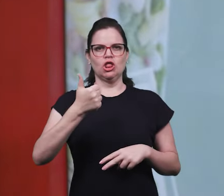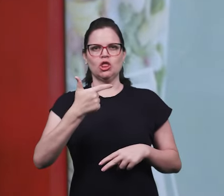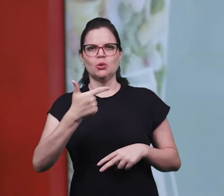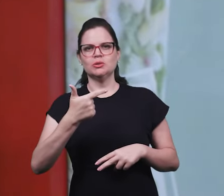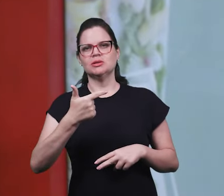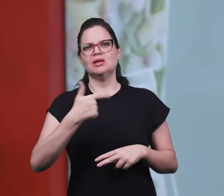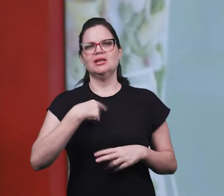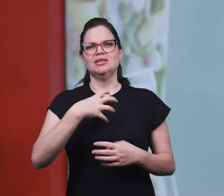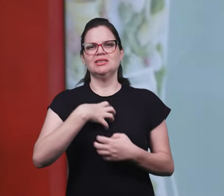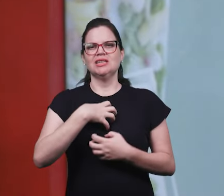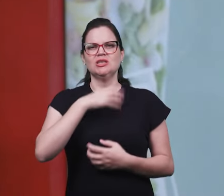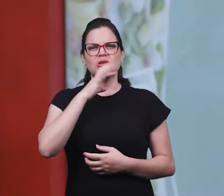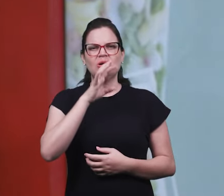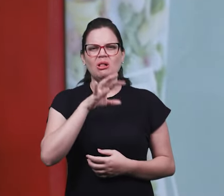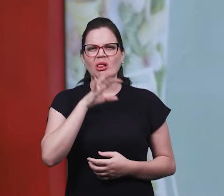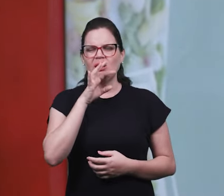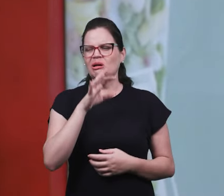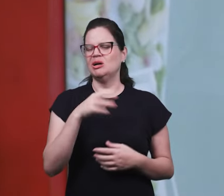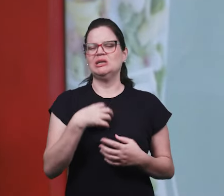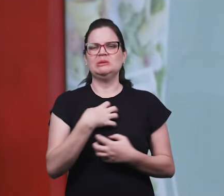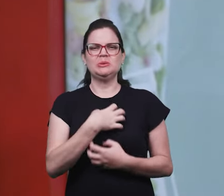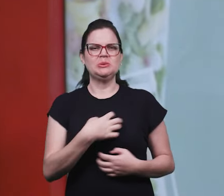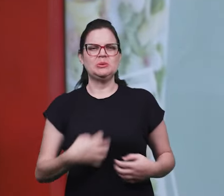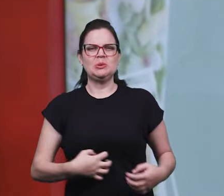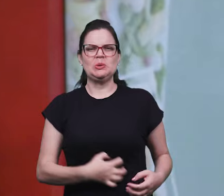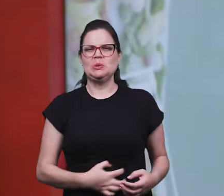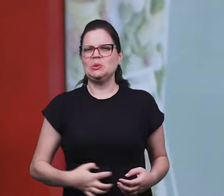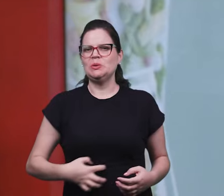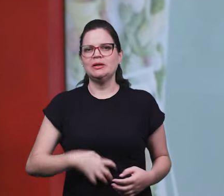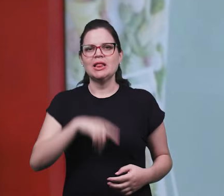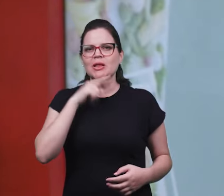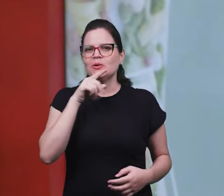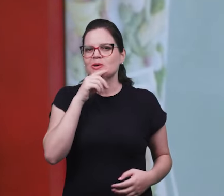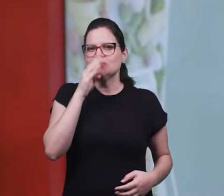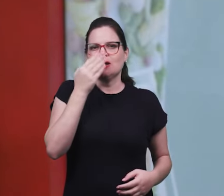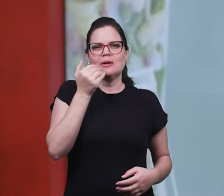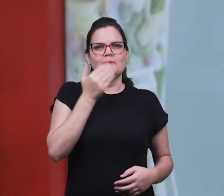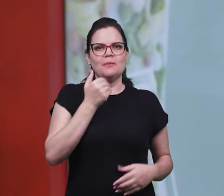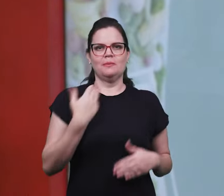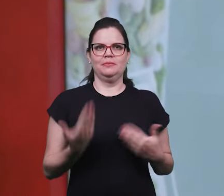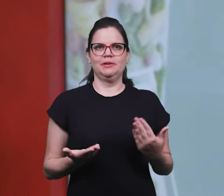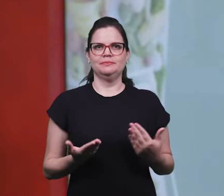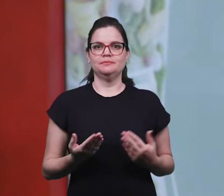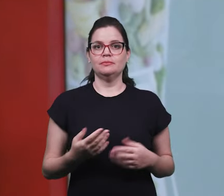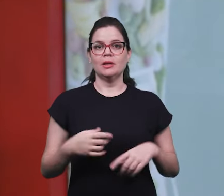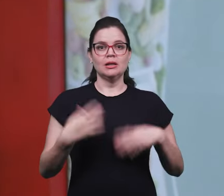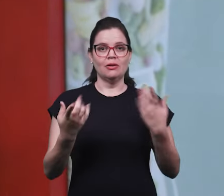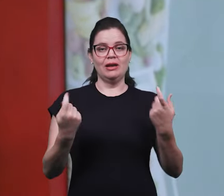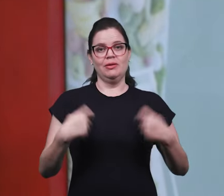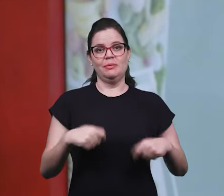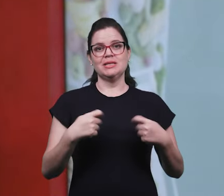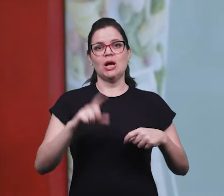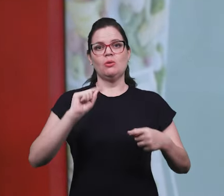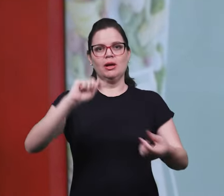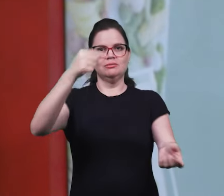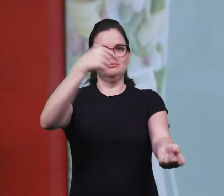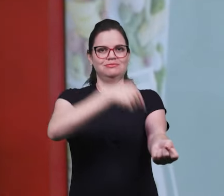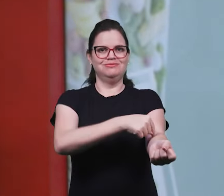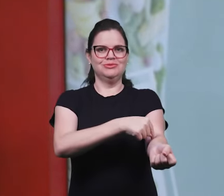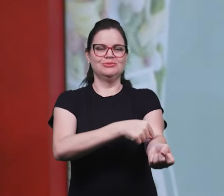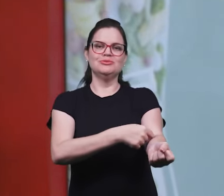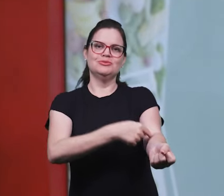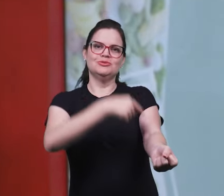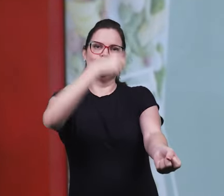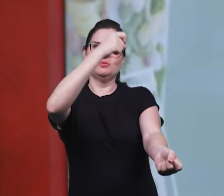xerostomia então dificulta demais às vezes até sendo necessário entrar com via alimentar então eu tô olhando meu paciente